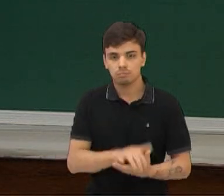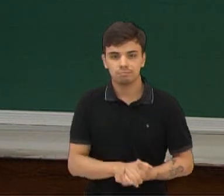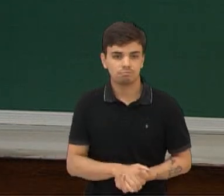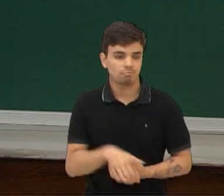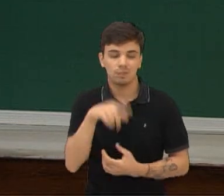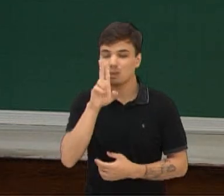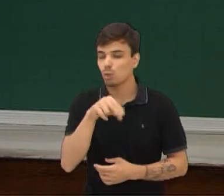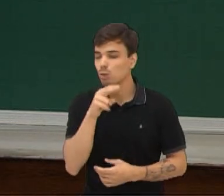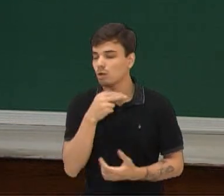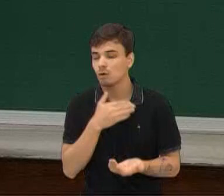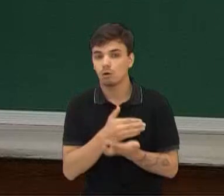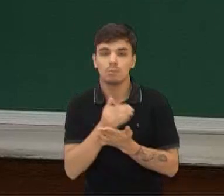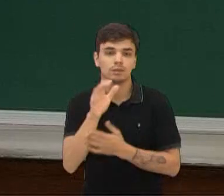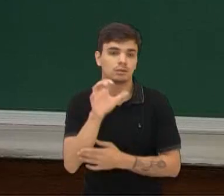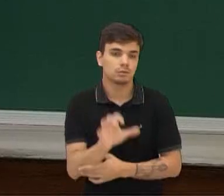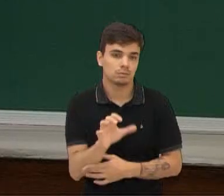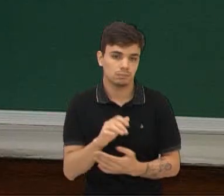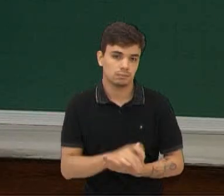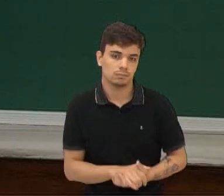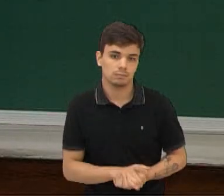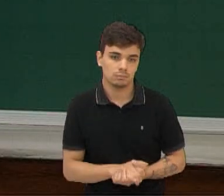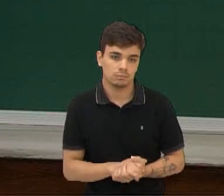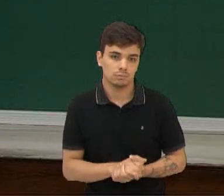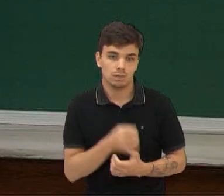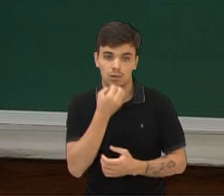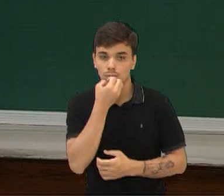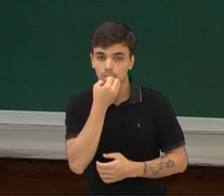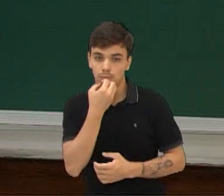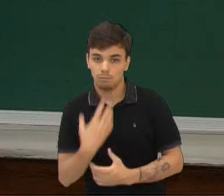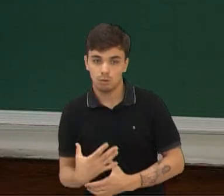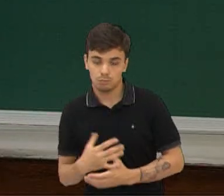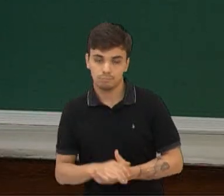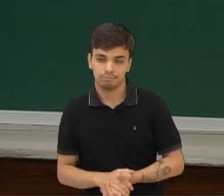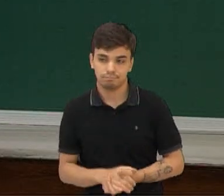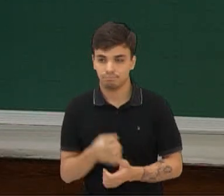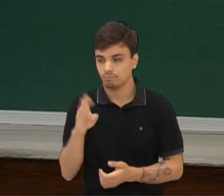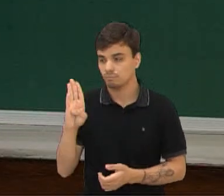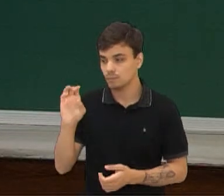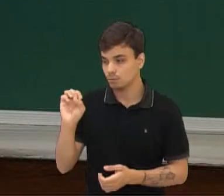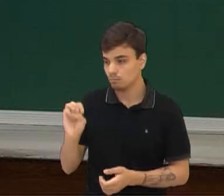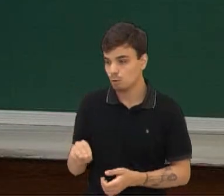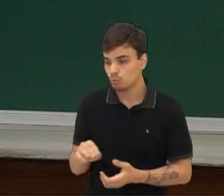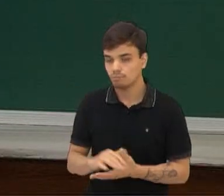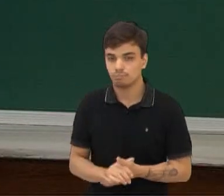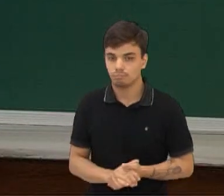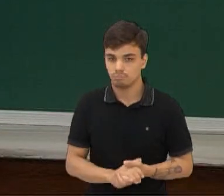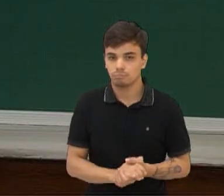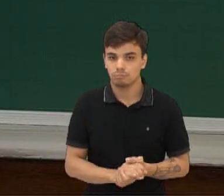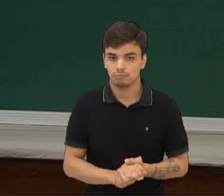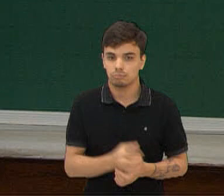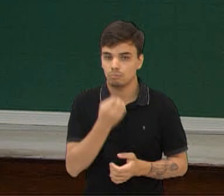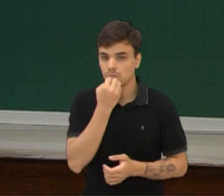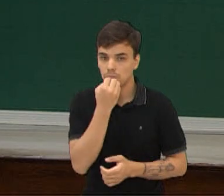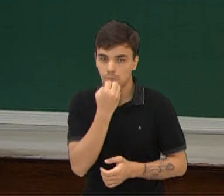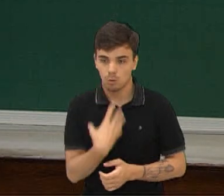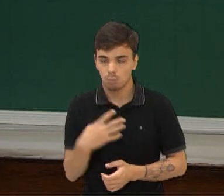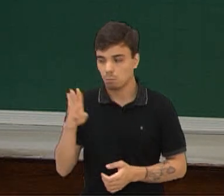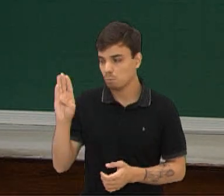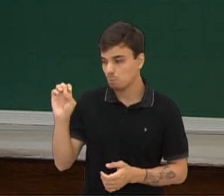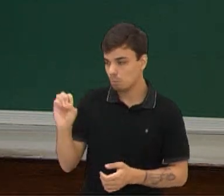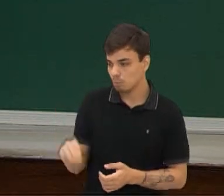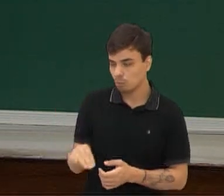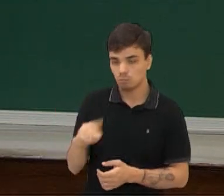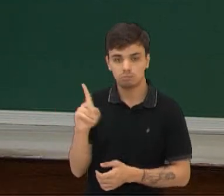Nunca comece uma redação com a palavra bom. A gente começa a redação bom, não comece a redação com essa palavra, tá